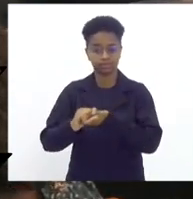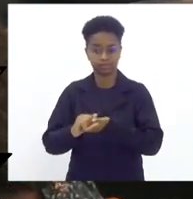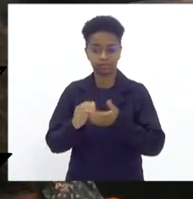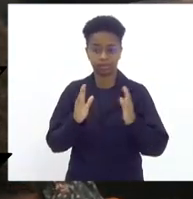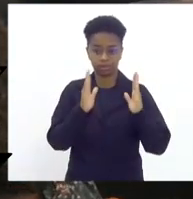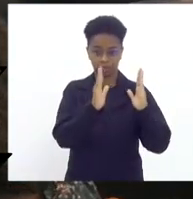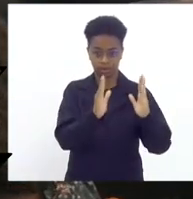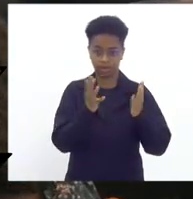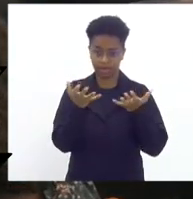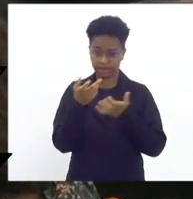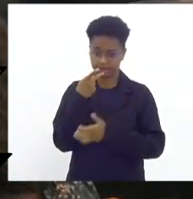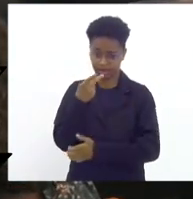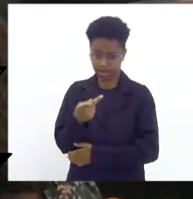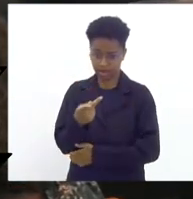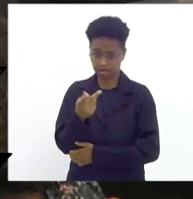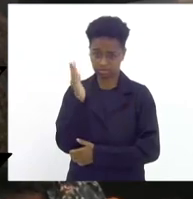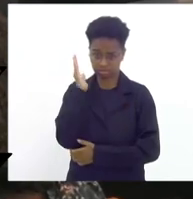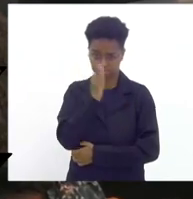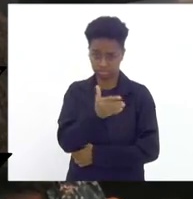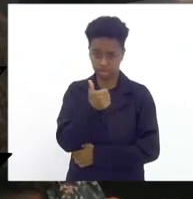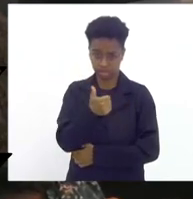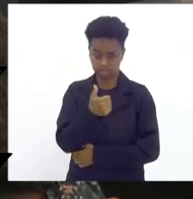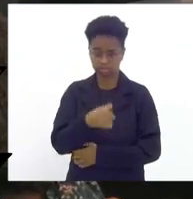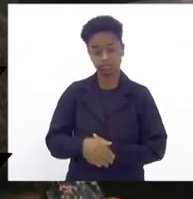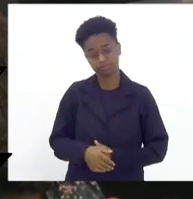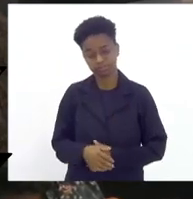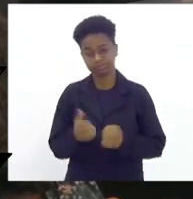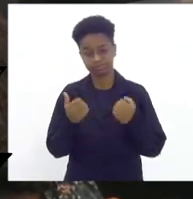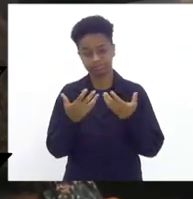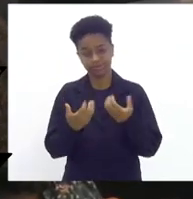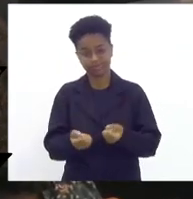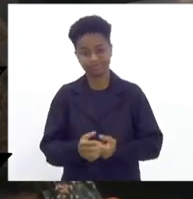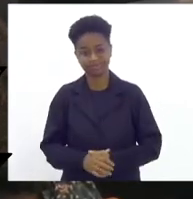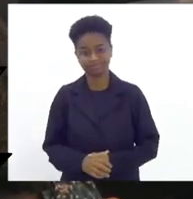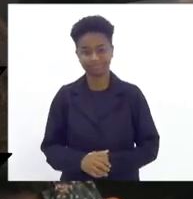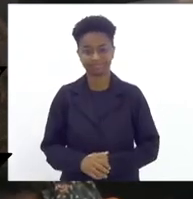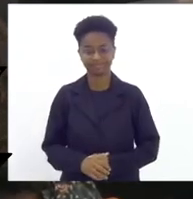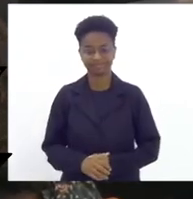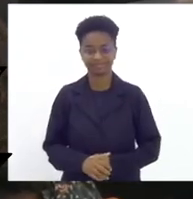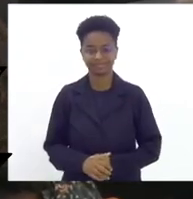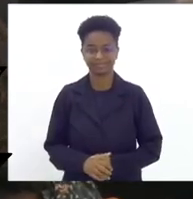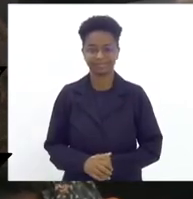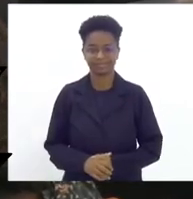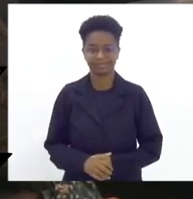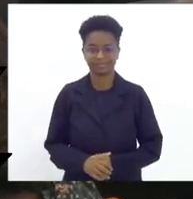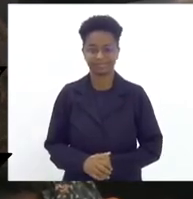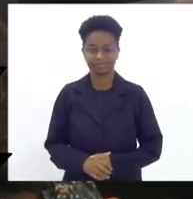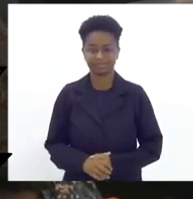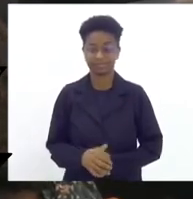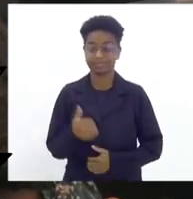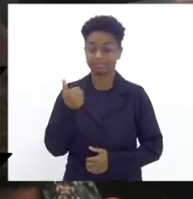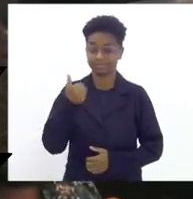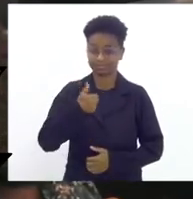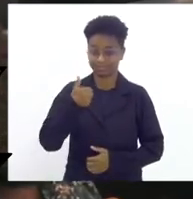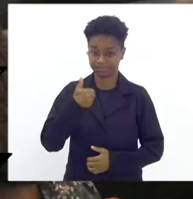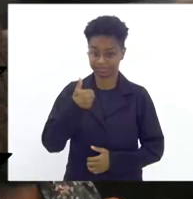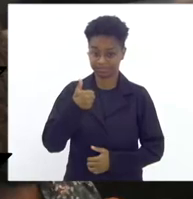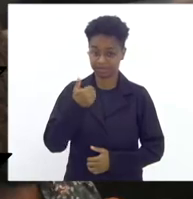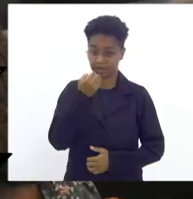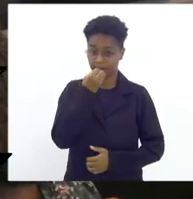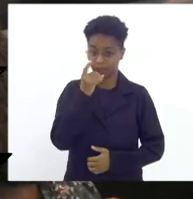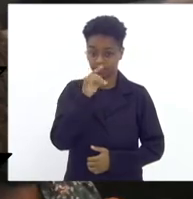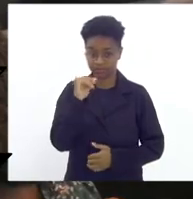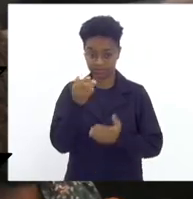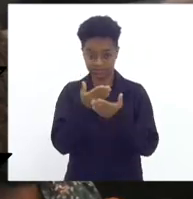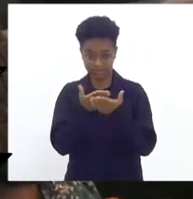você quer falar já então vai lá me companheira primeiro lugar bom